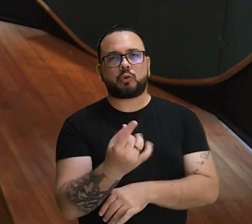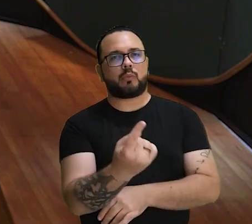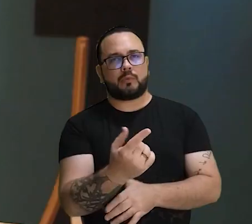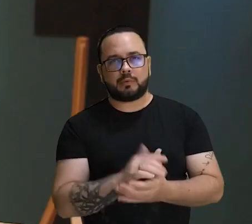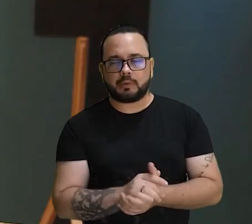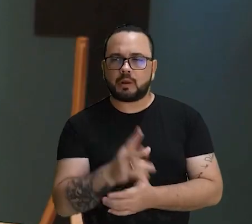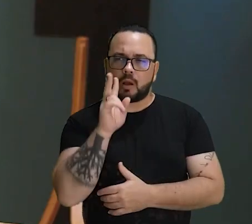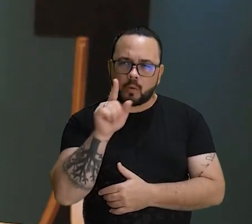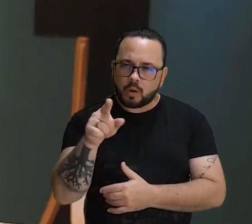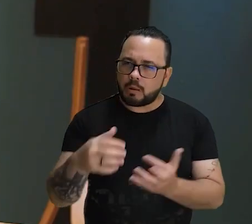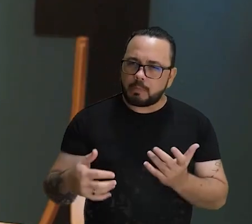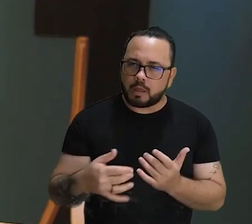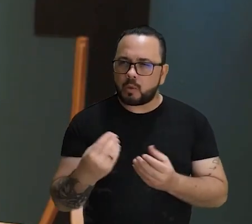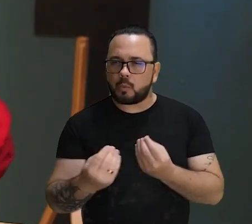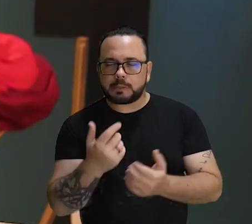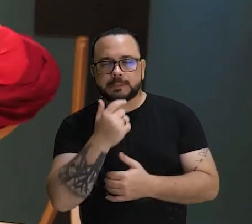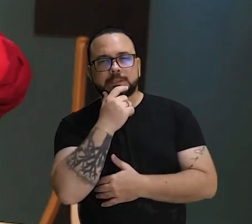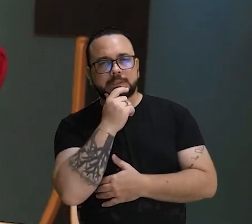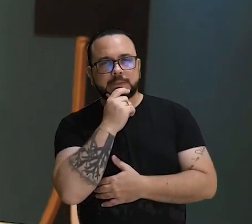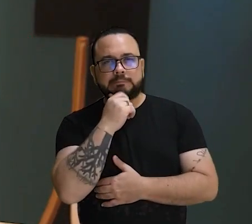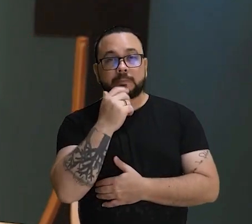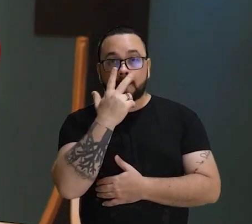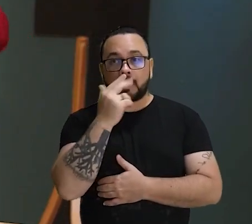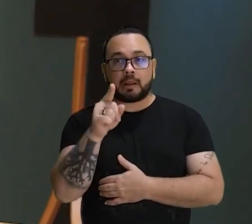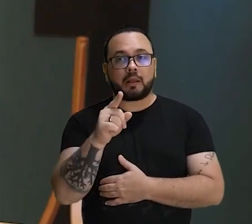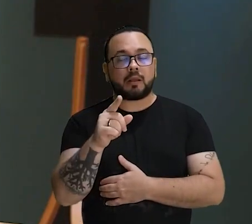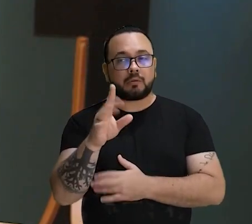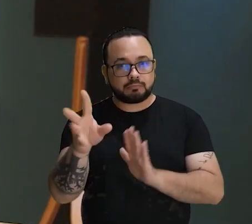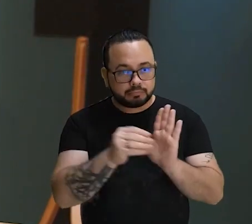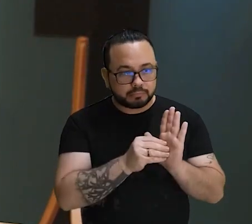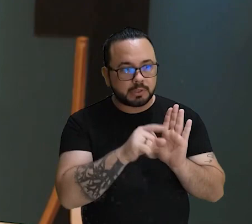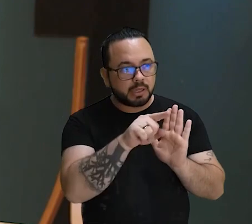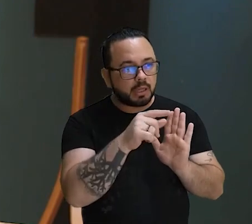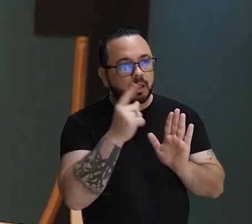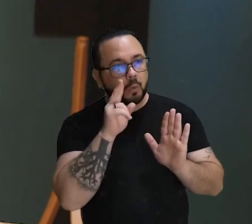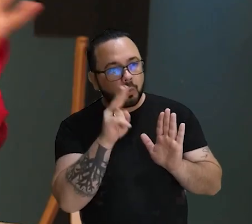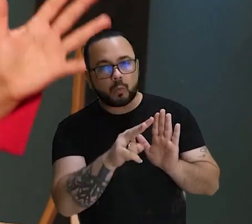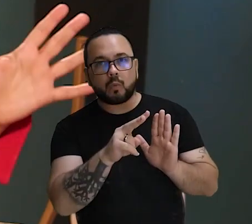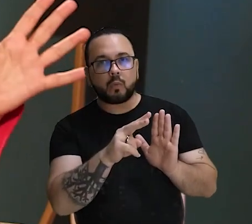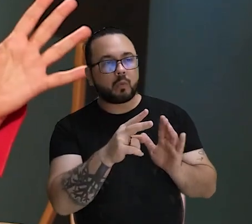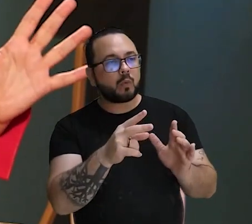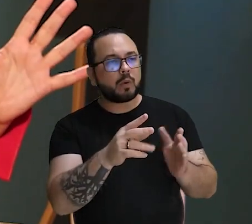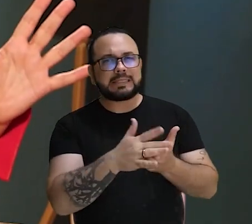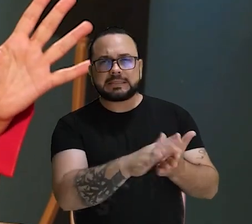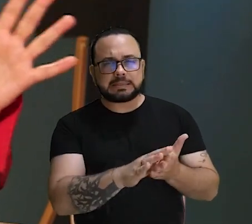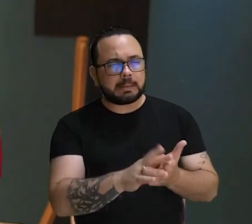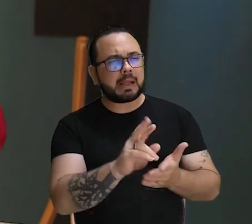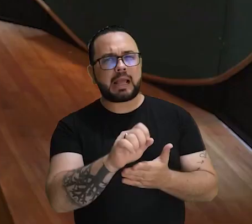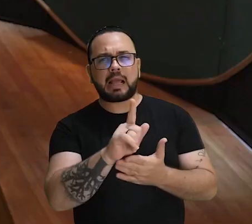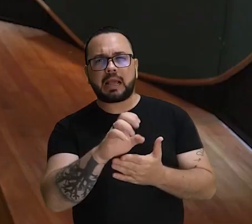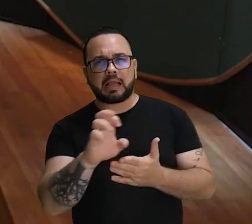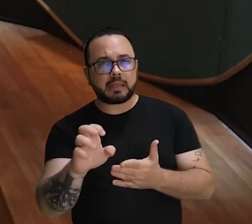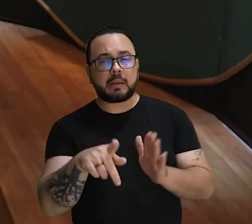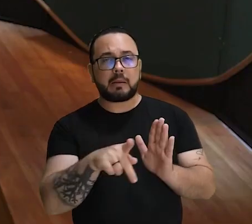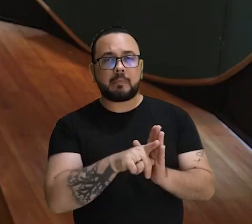se escutando, assim, olha como é que ele toca aquilo, como é que... E aquilo vai ser uma camada. Aí não podia juntar isso com aquilo ali, e de repente vira um samba reggae árabe, né?